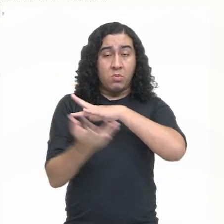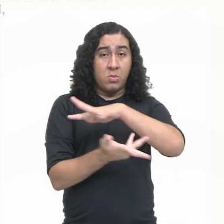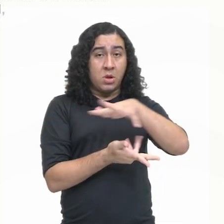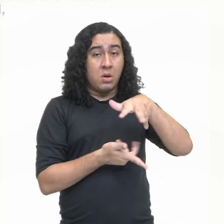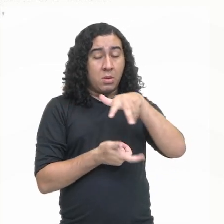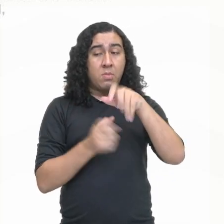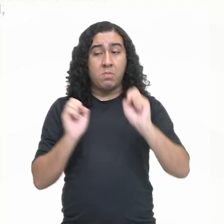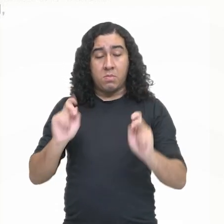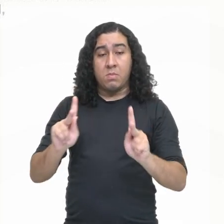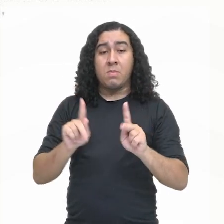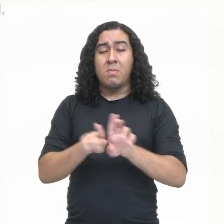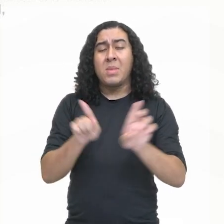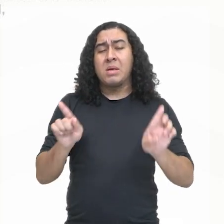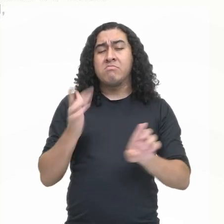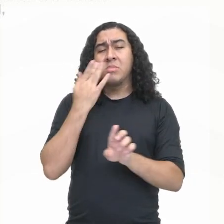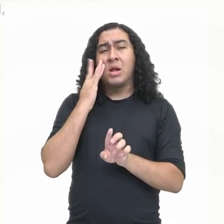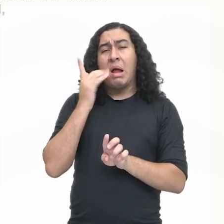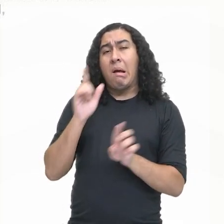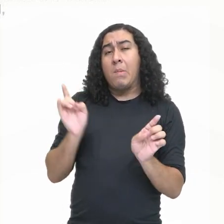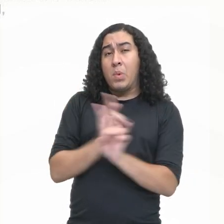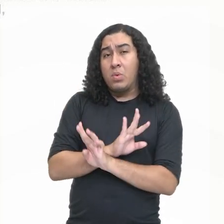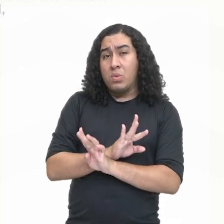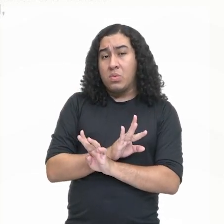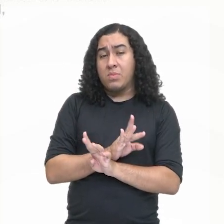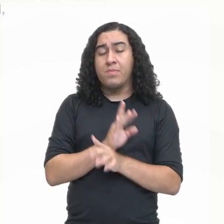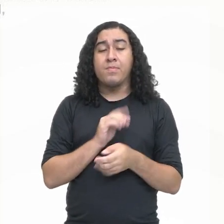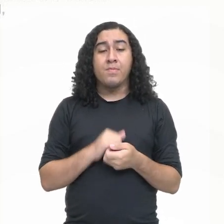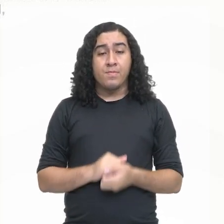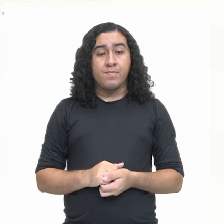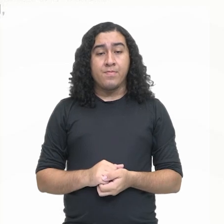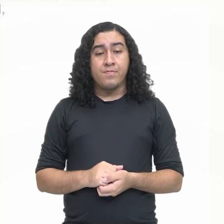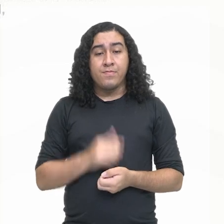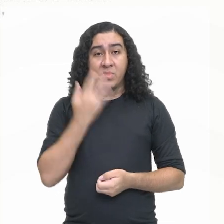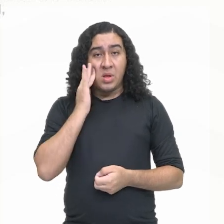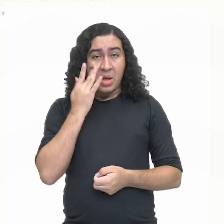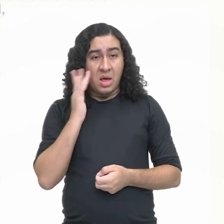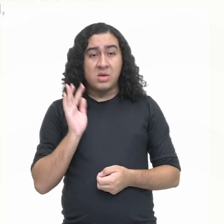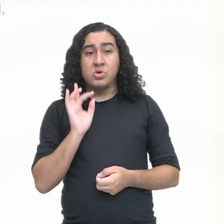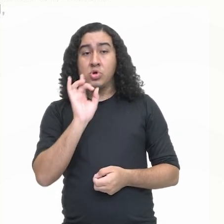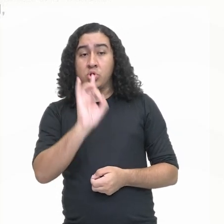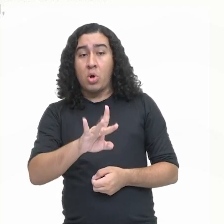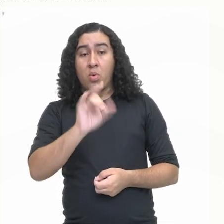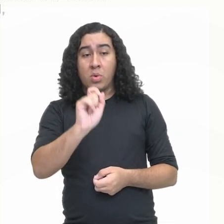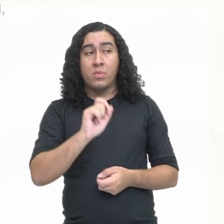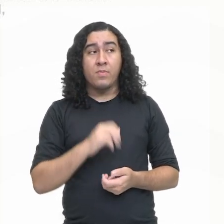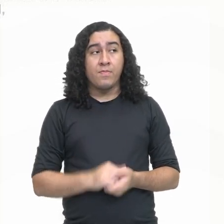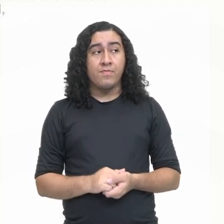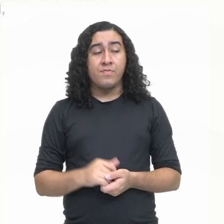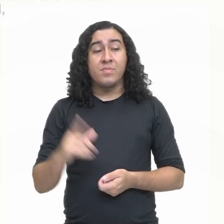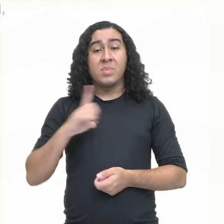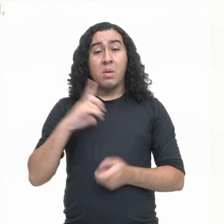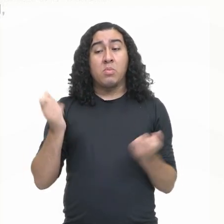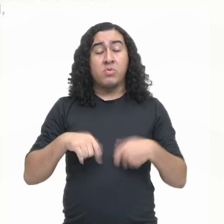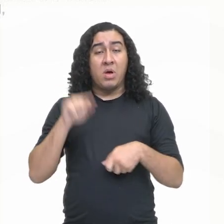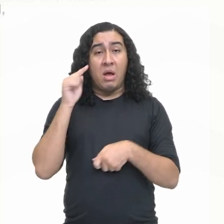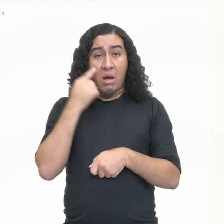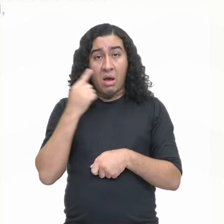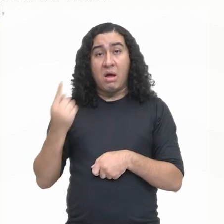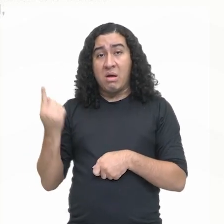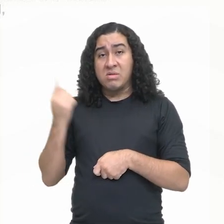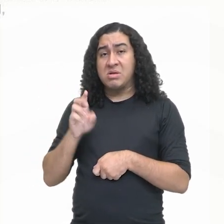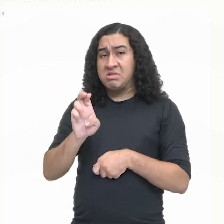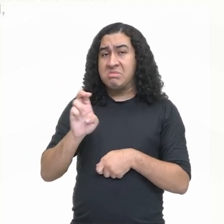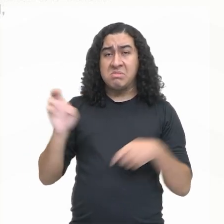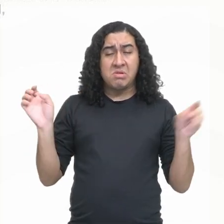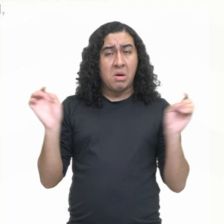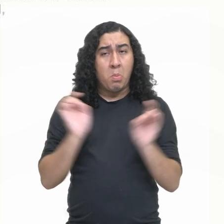Terra, certo? Mas será que parou por aí? Né? Será que só existiram essas 5